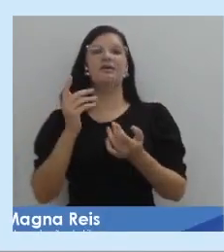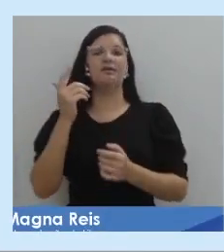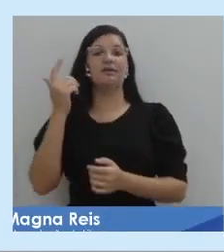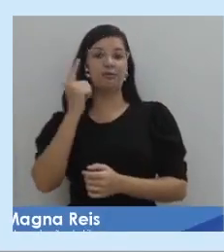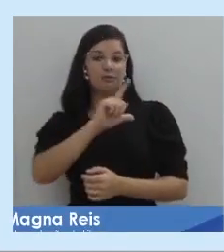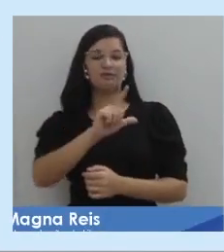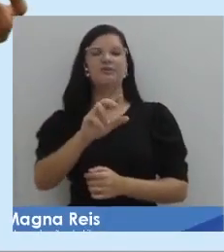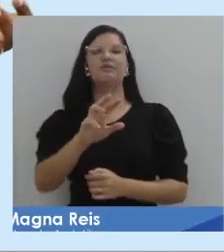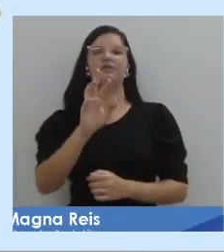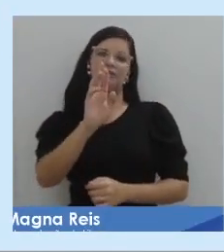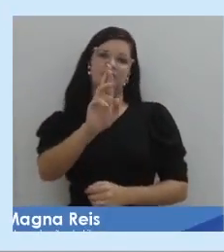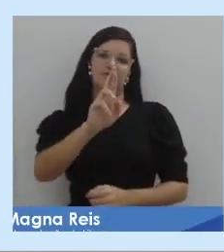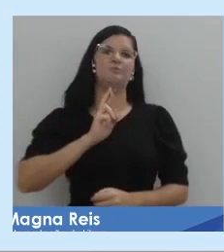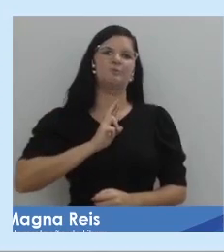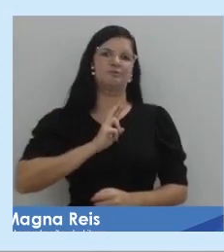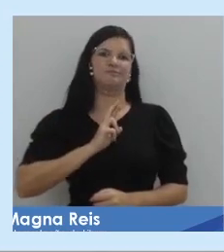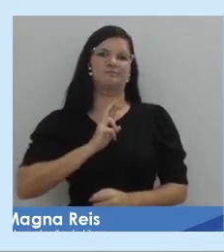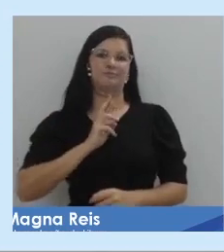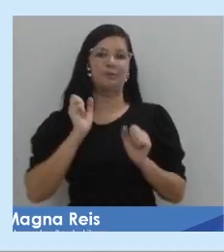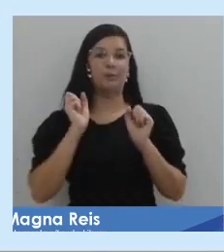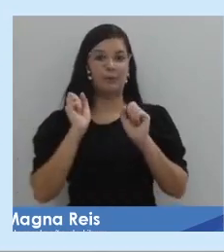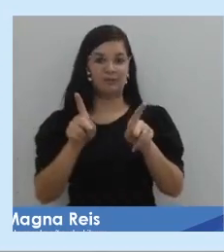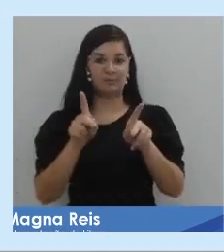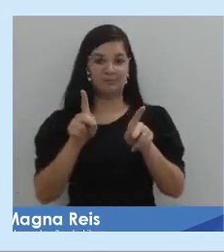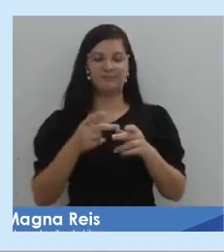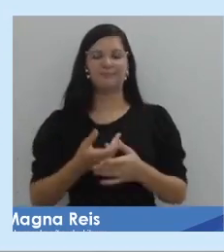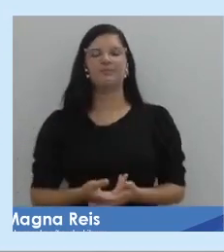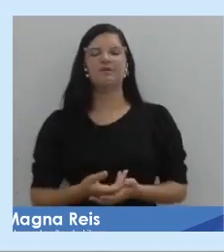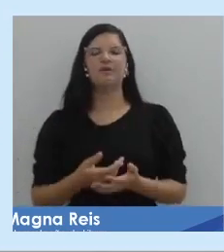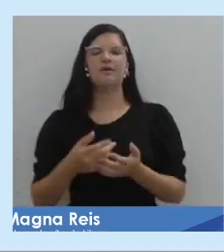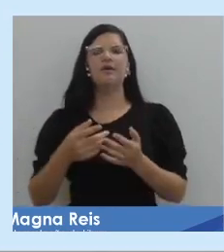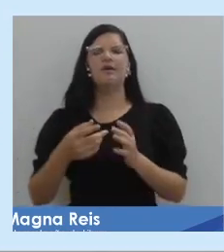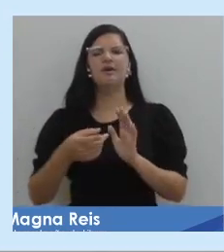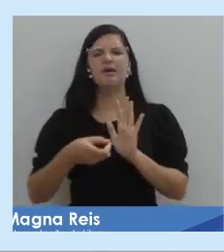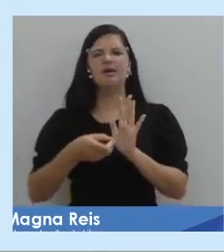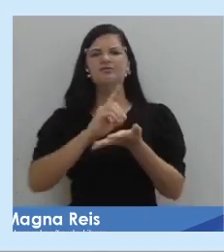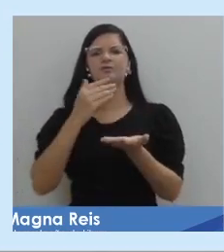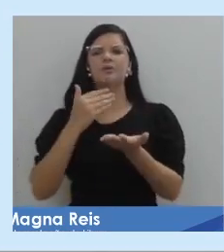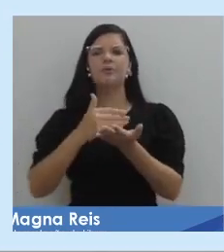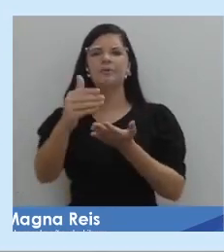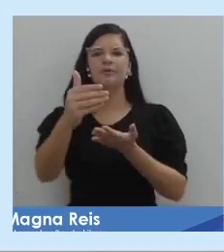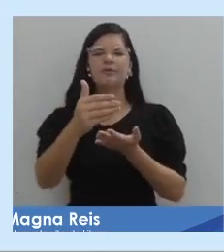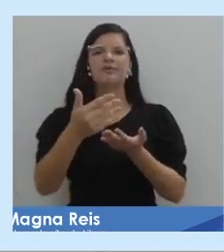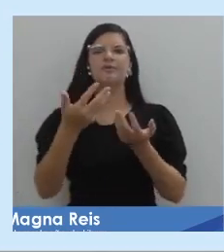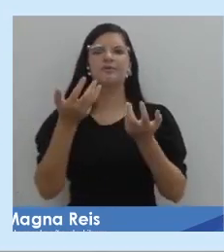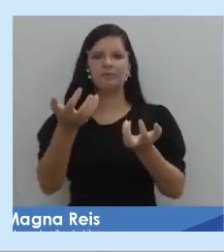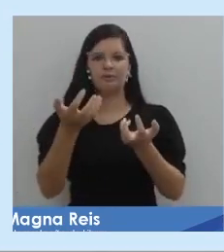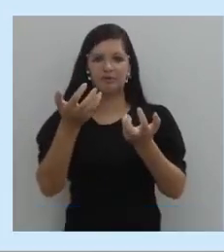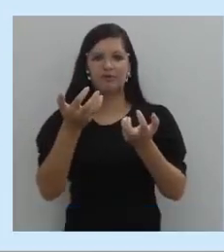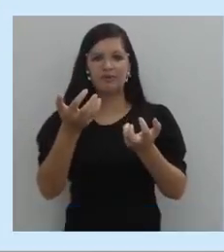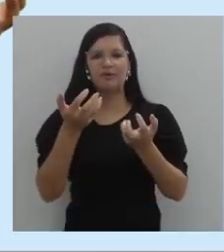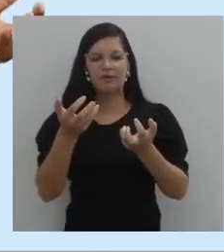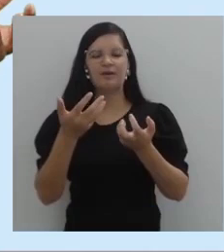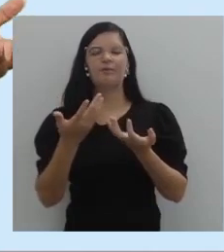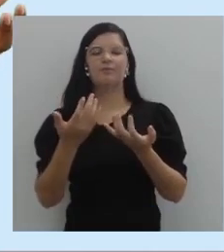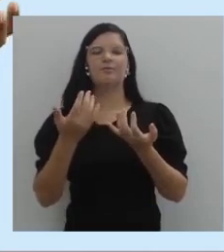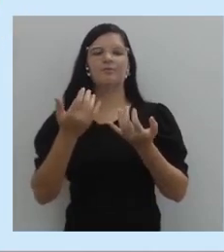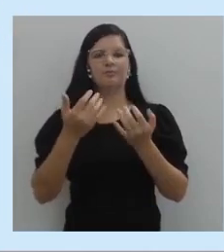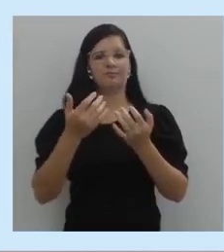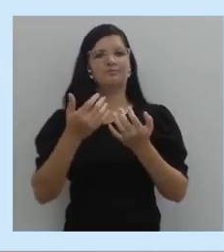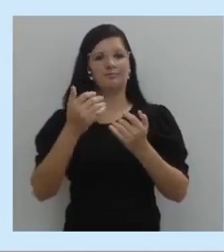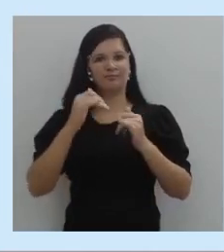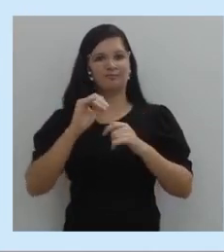vocês conseguem facilmente responder a questão. Tá? Antes de começarmos, eu quero indicar para vocês que usem os recursos